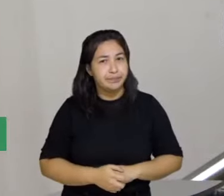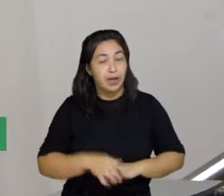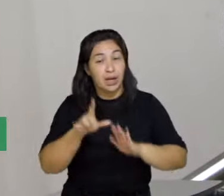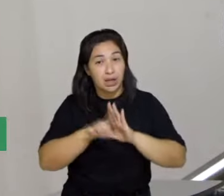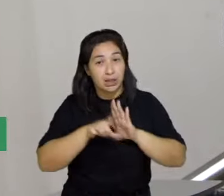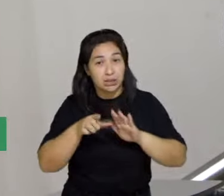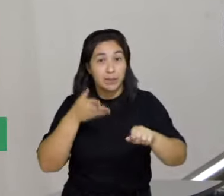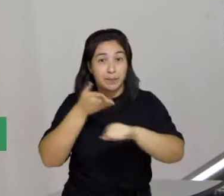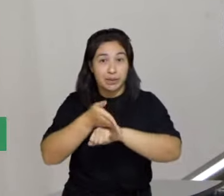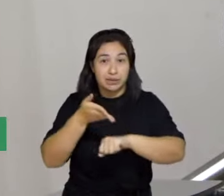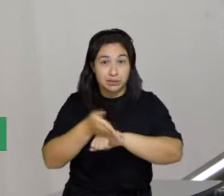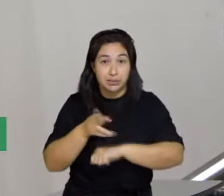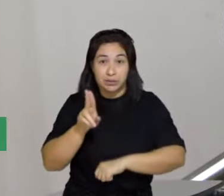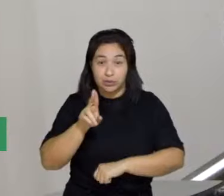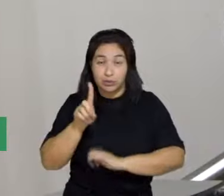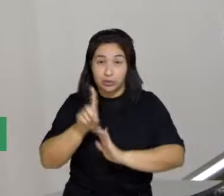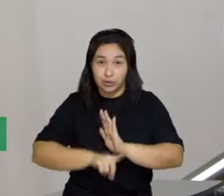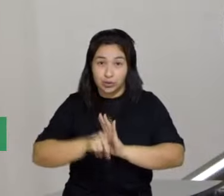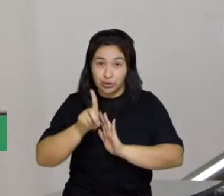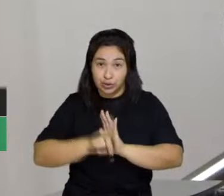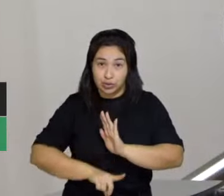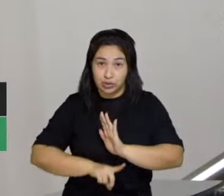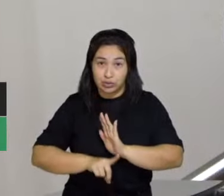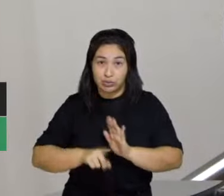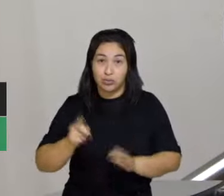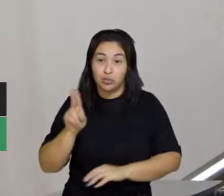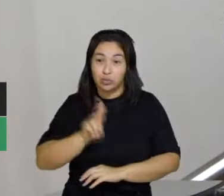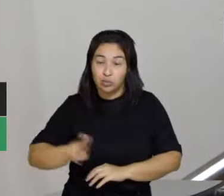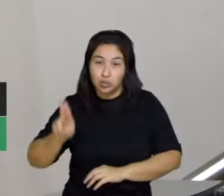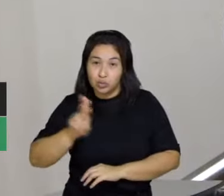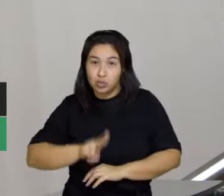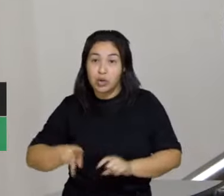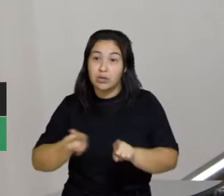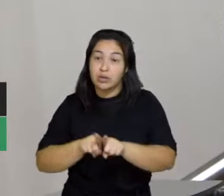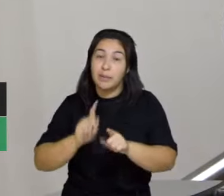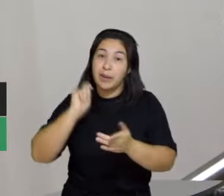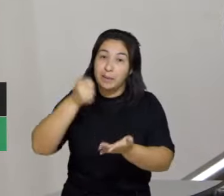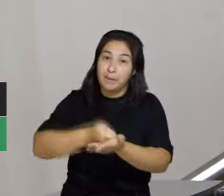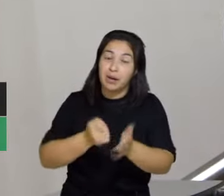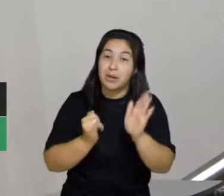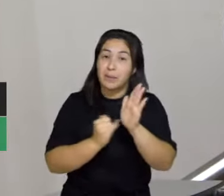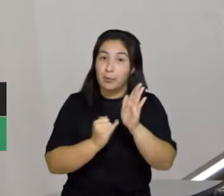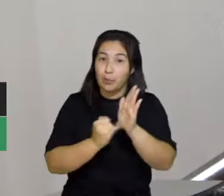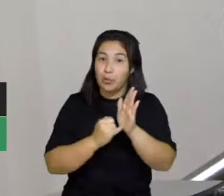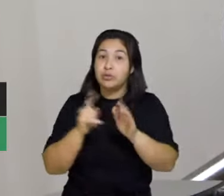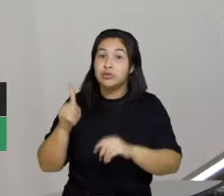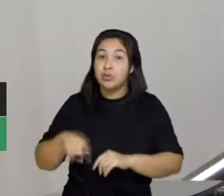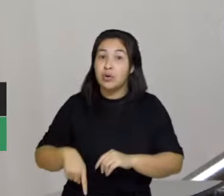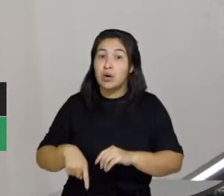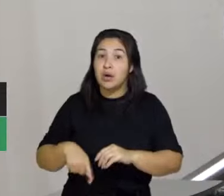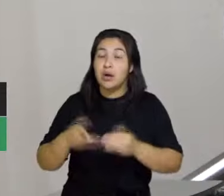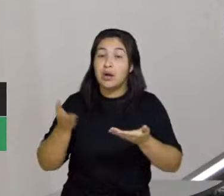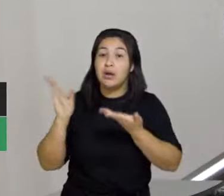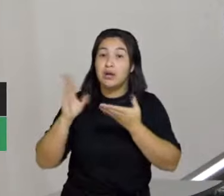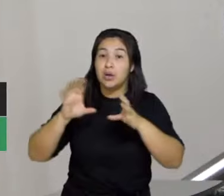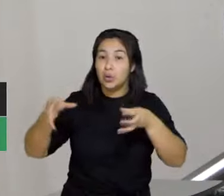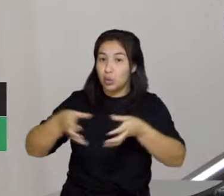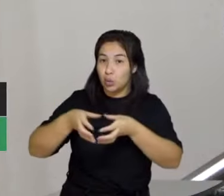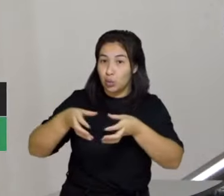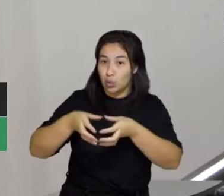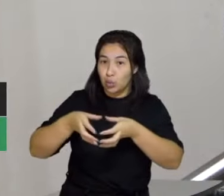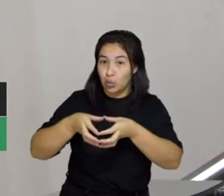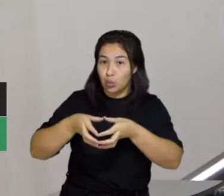dos Direitos do Consumidor e do Contribuinte, os senhores puderam observar anteriormente, é composta por esse deputado